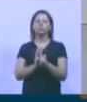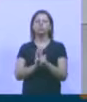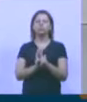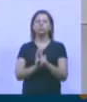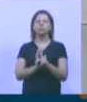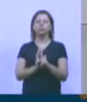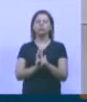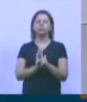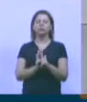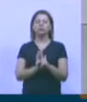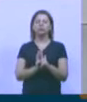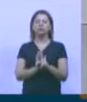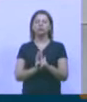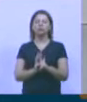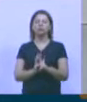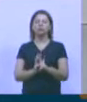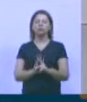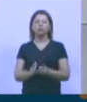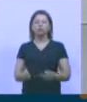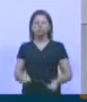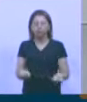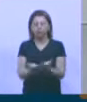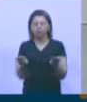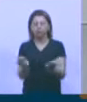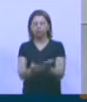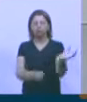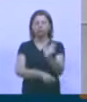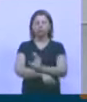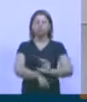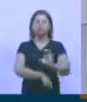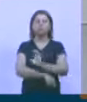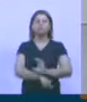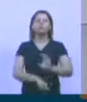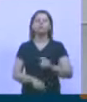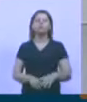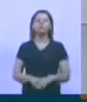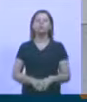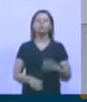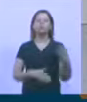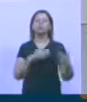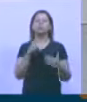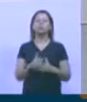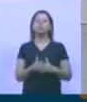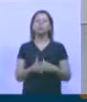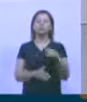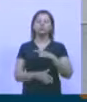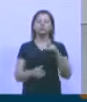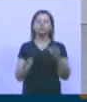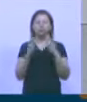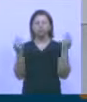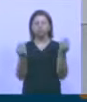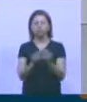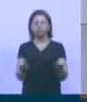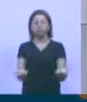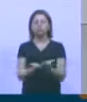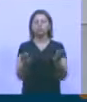à classe baixa daquele estado. They all came from poor families. Todos vinham de famílias